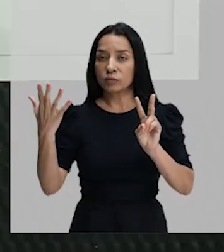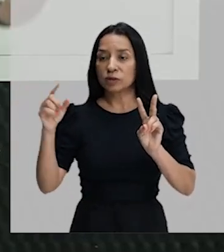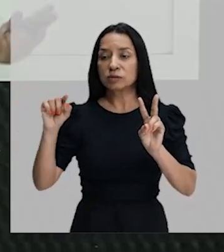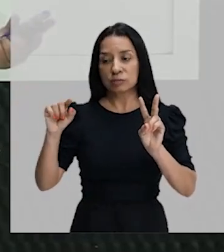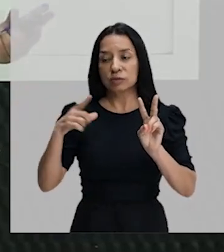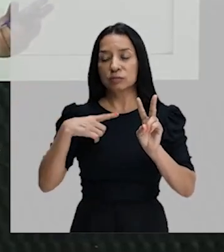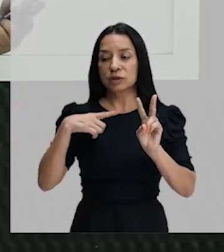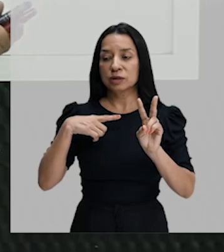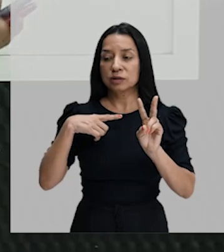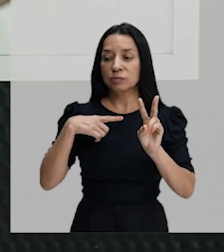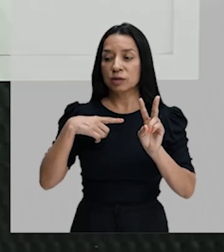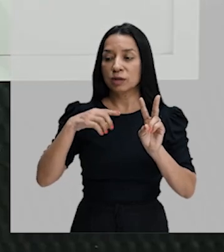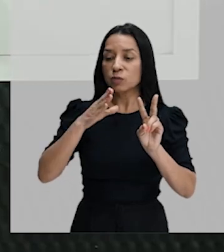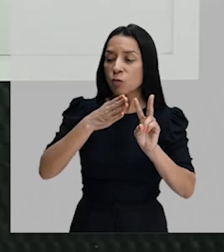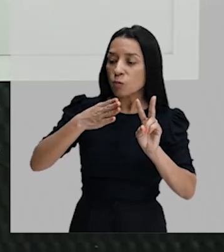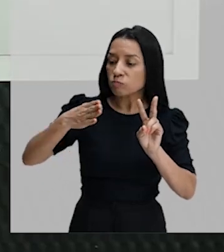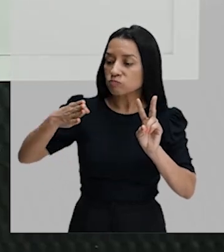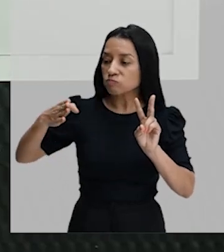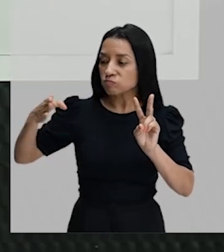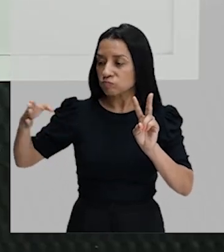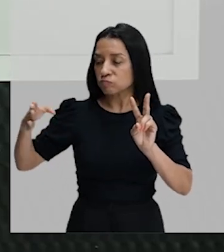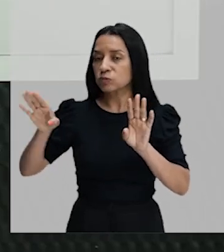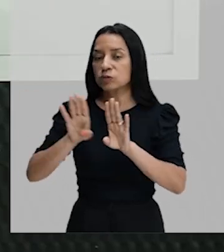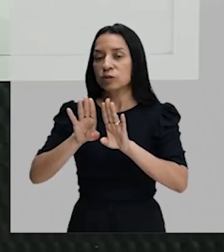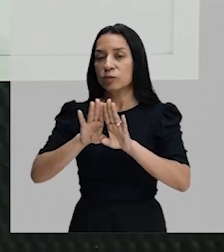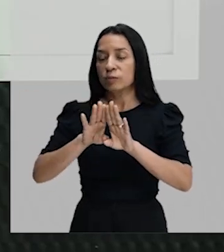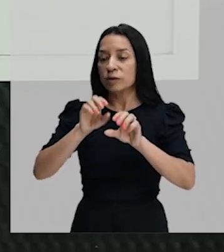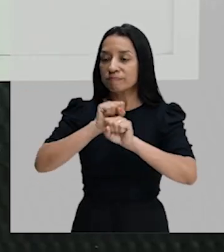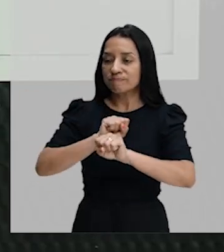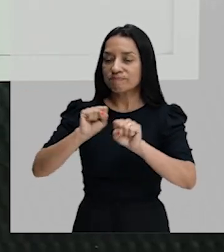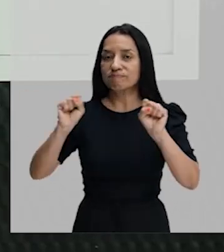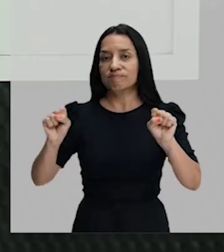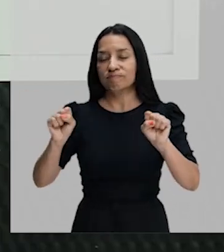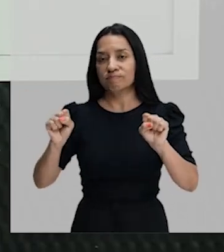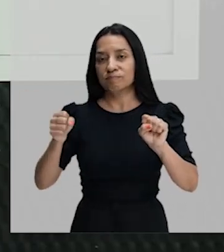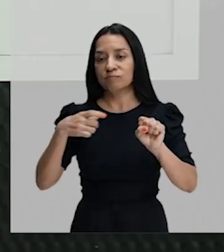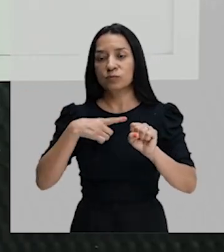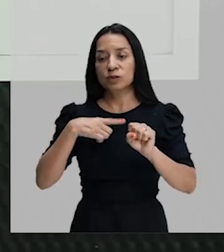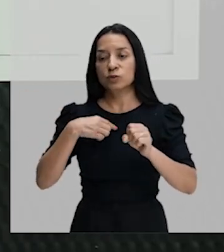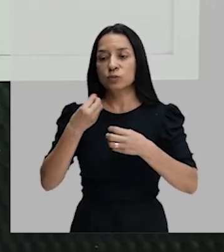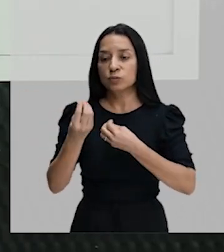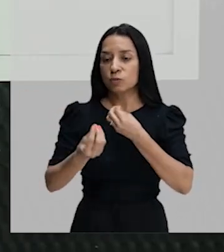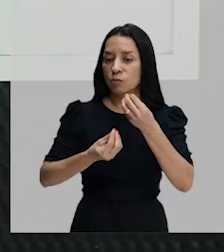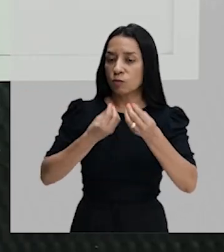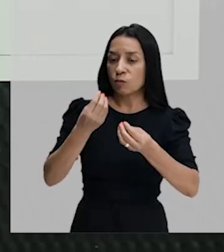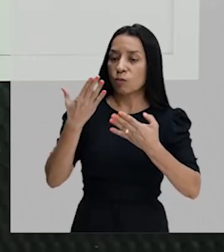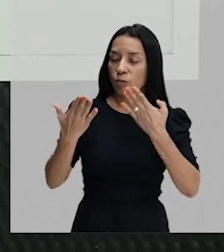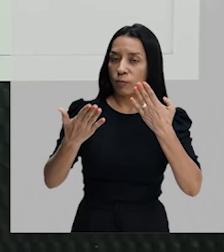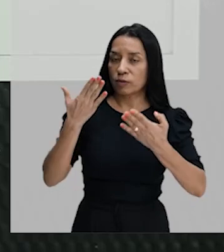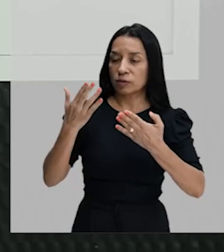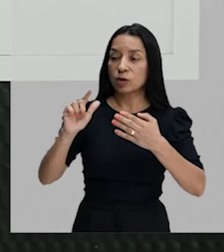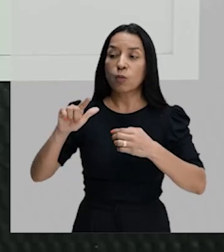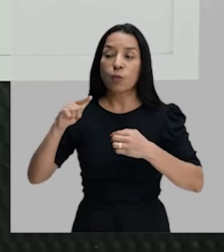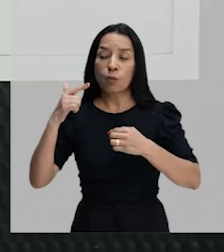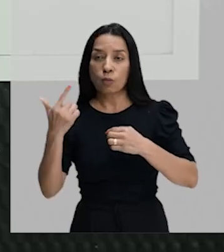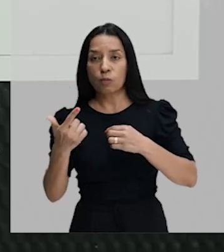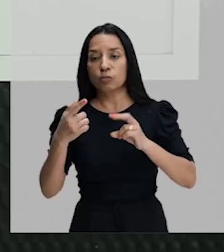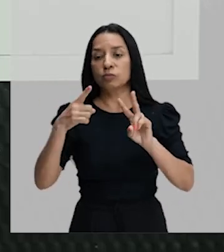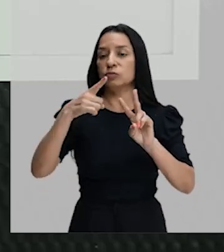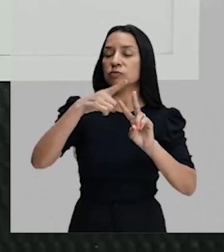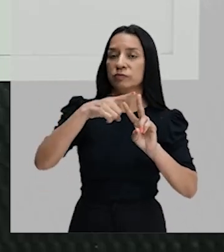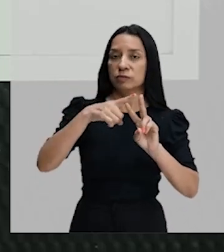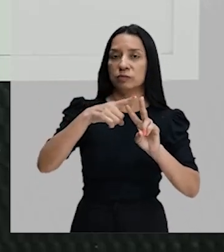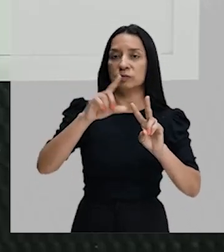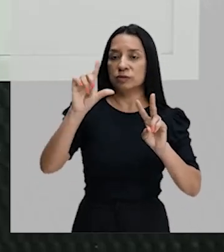também grande, tá ok? E isso levando em consideração outros vetores que são menores, tá certo? Então,